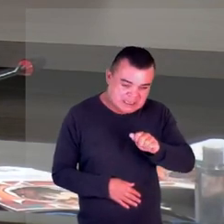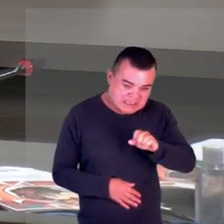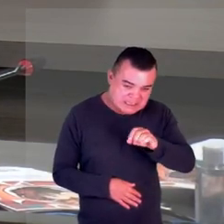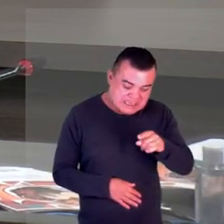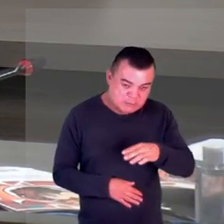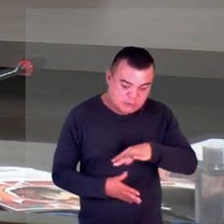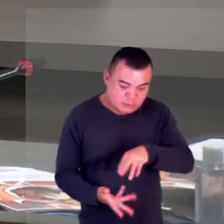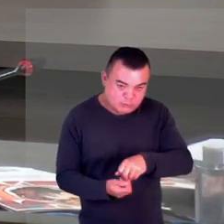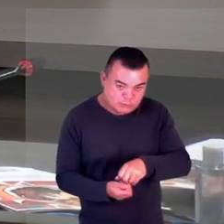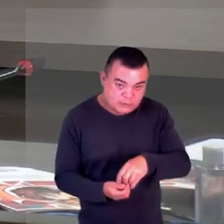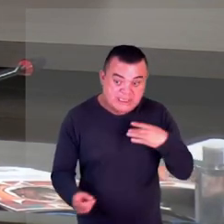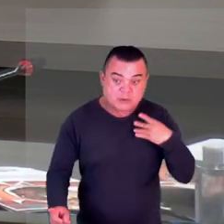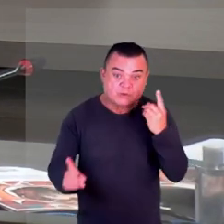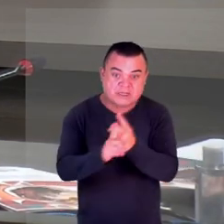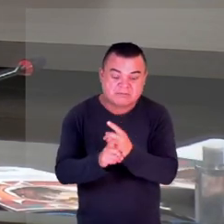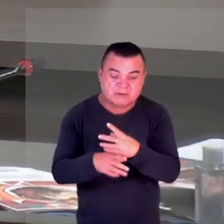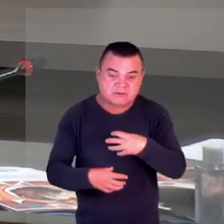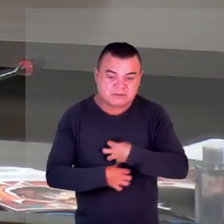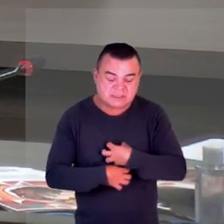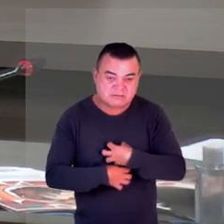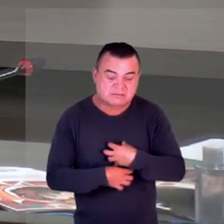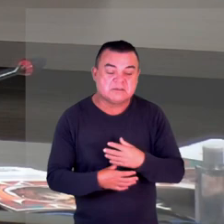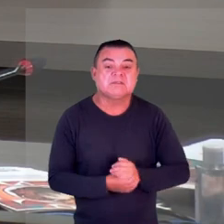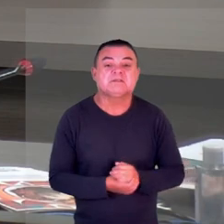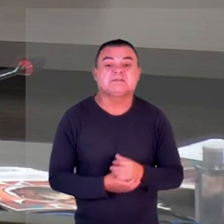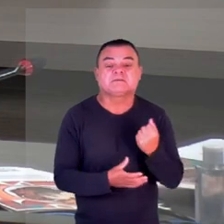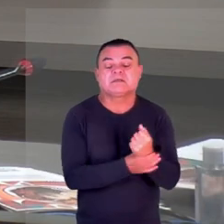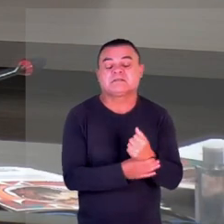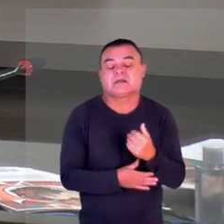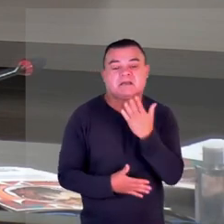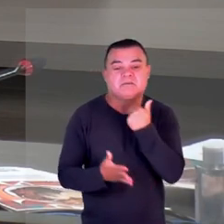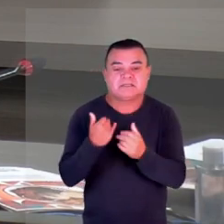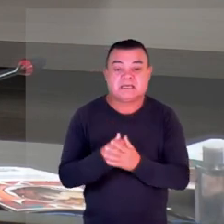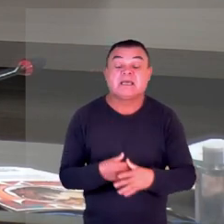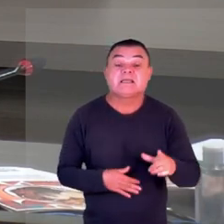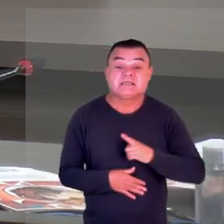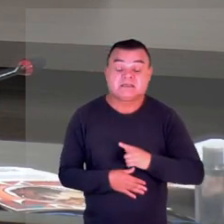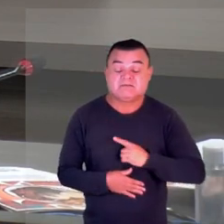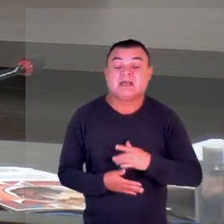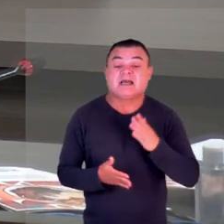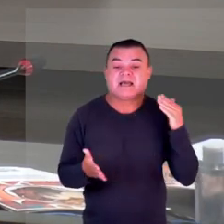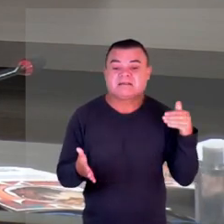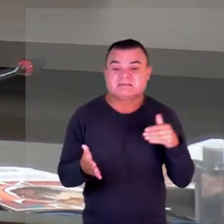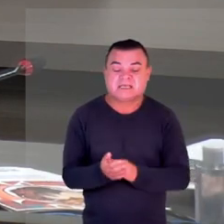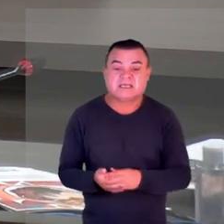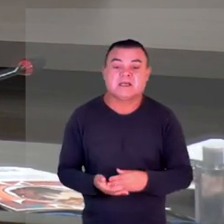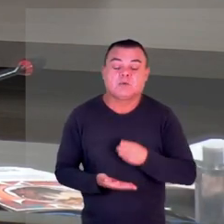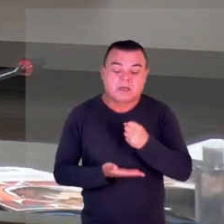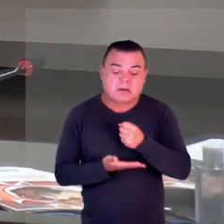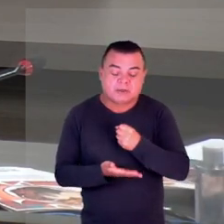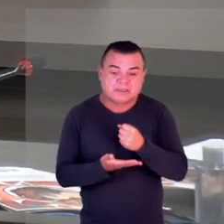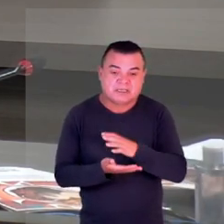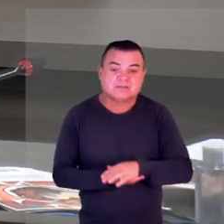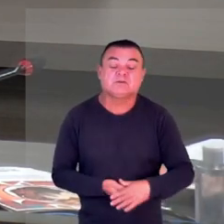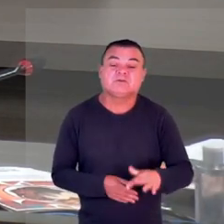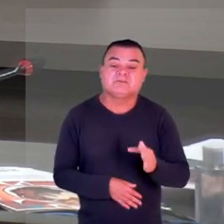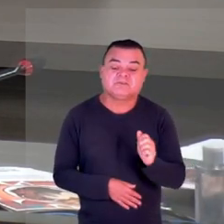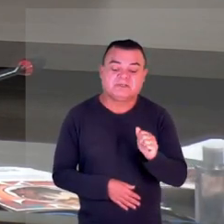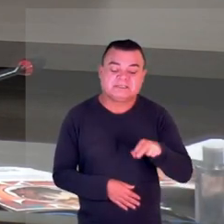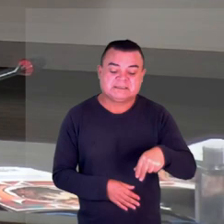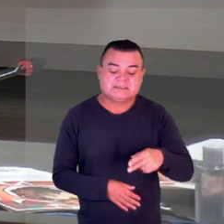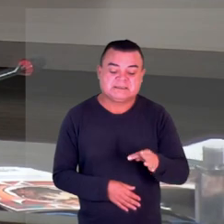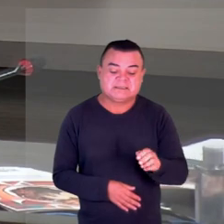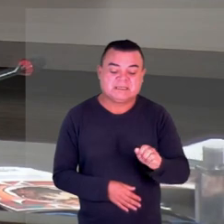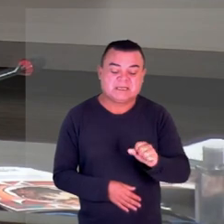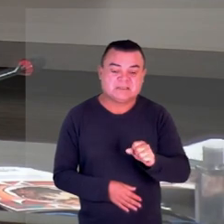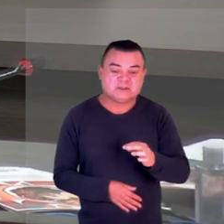em situação de segurança alimentar houve até uma reportagem emblemática no Fantástico durante a pandemia em que se fizeram